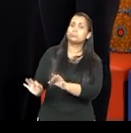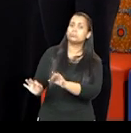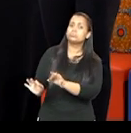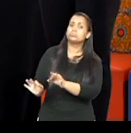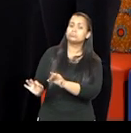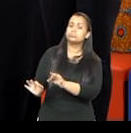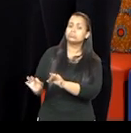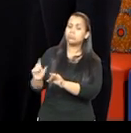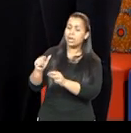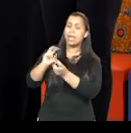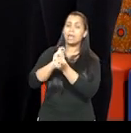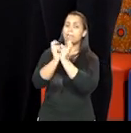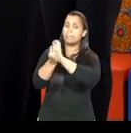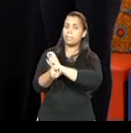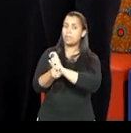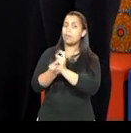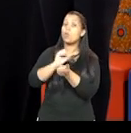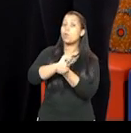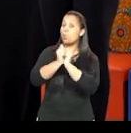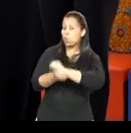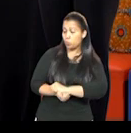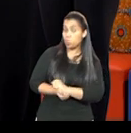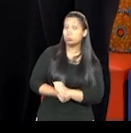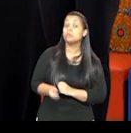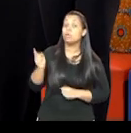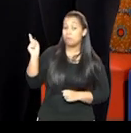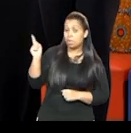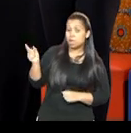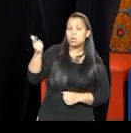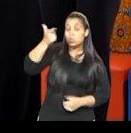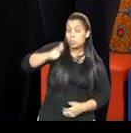Esportivo como um esporte. Então, ele e